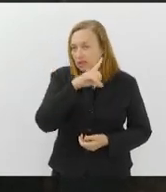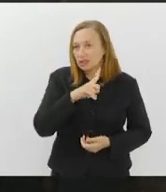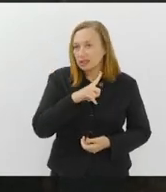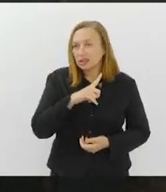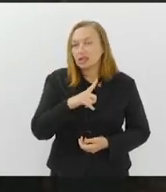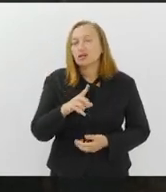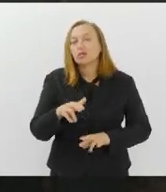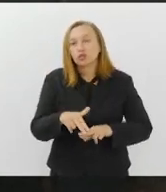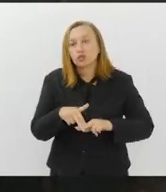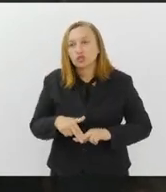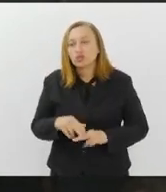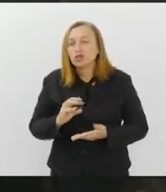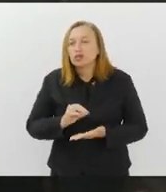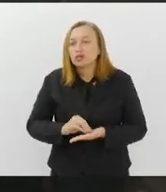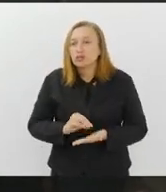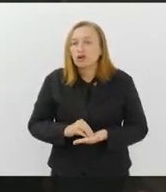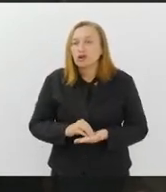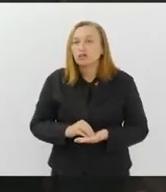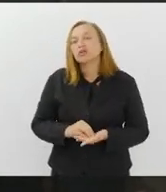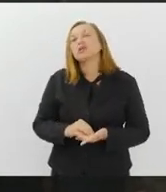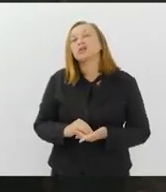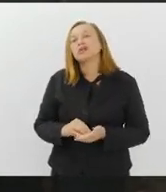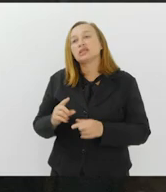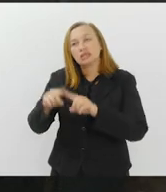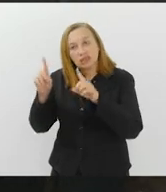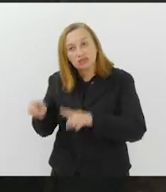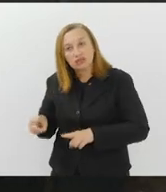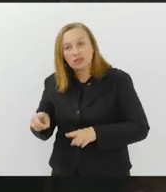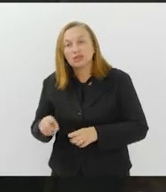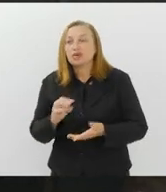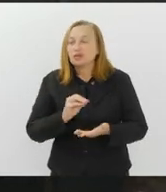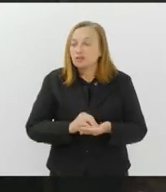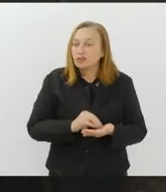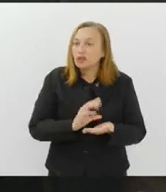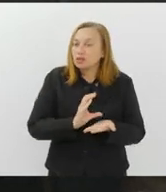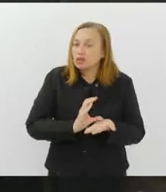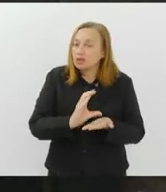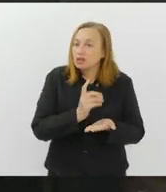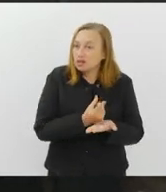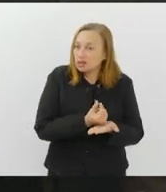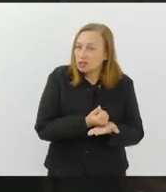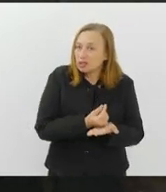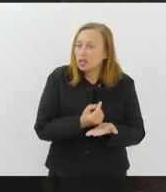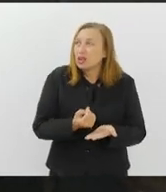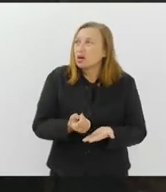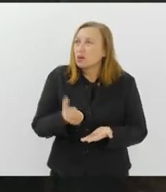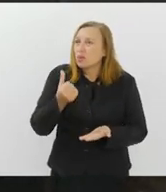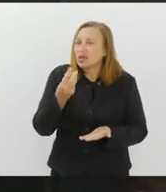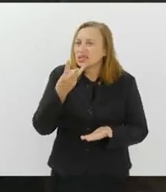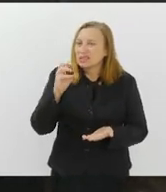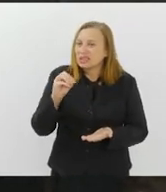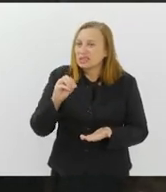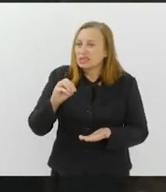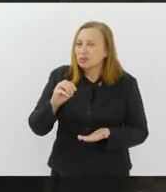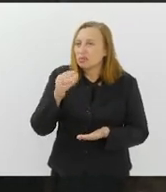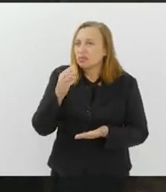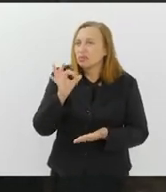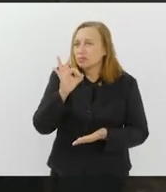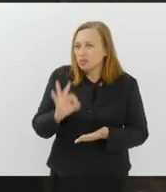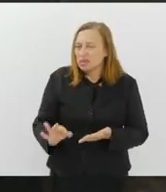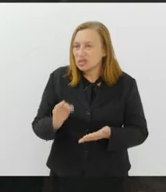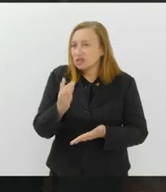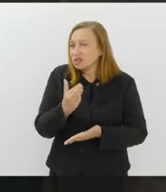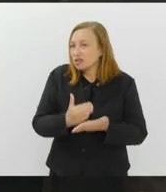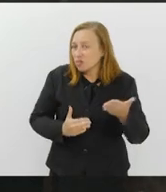em razão de falta de servidor, em razão de falta de orçamento. Nós tivemos esse ano quase 30% de corte nos nossos orçamentos.